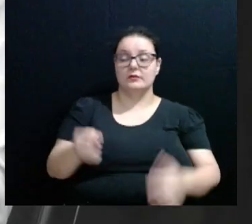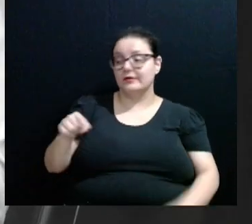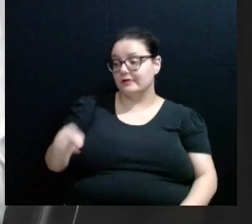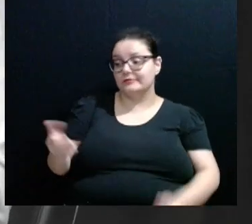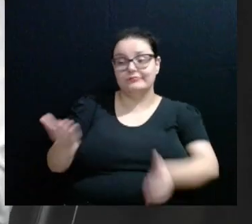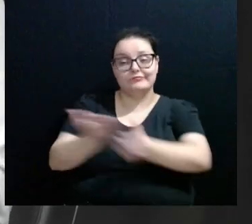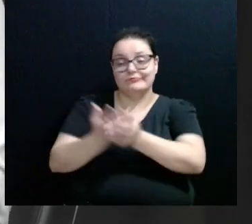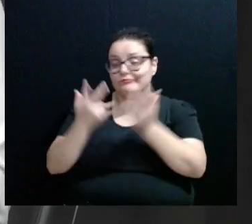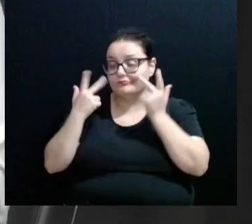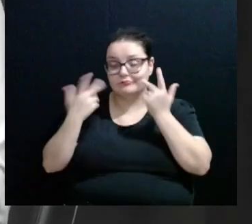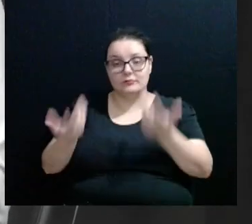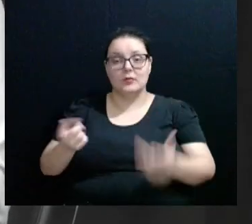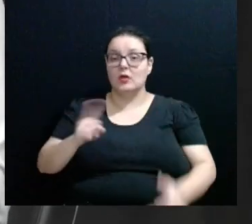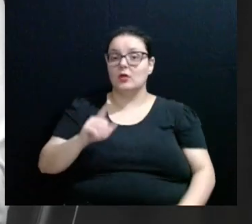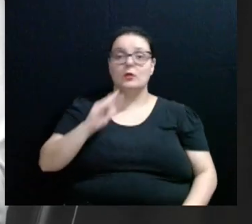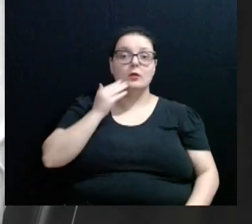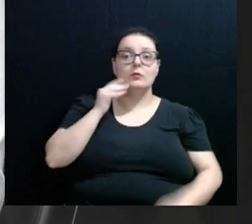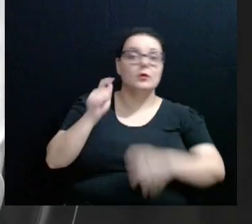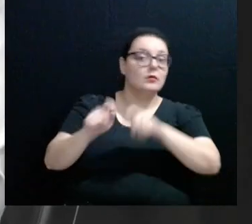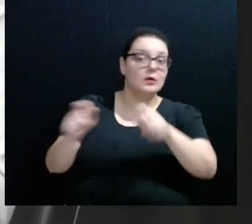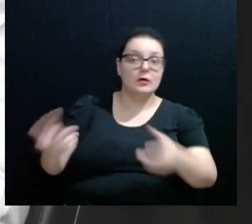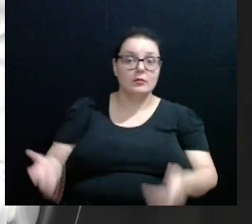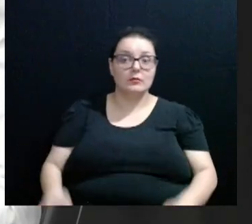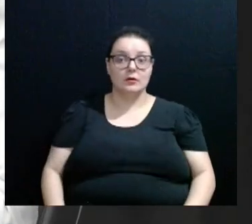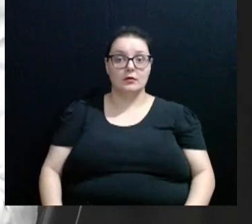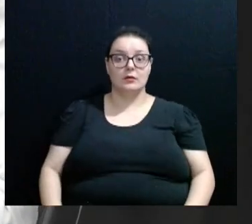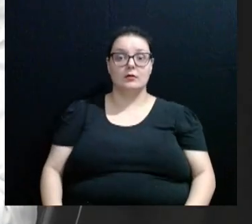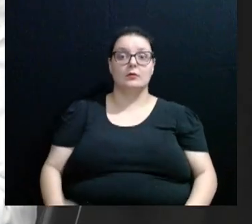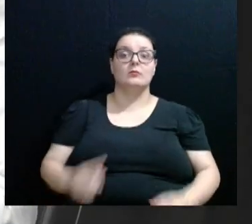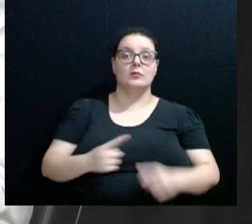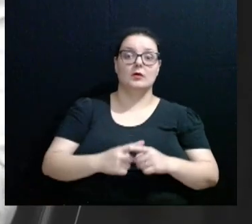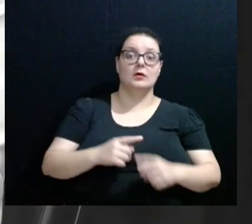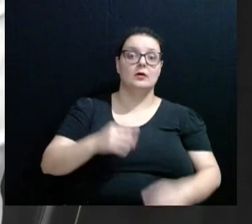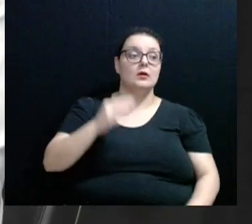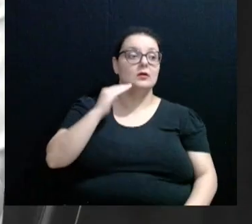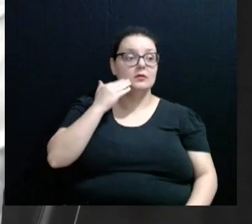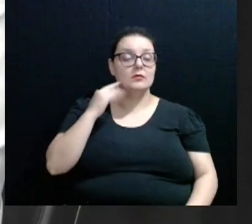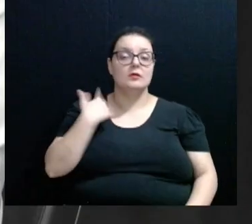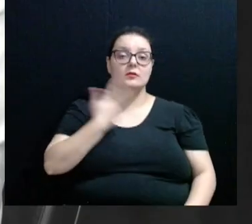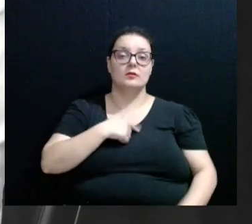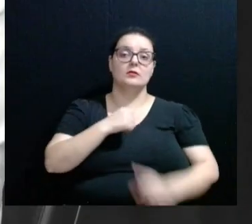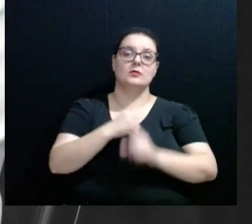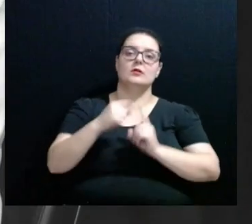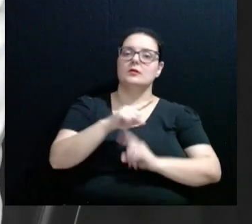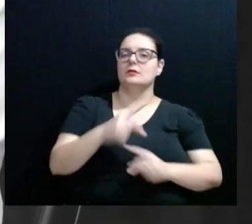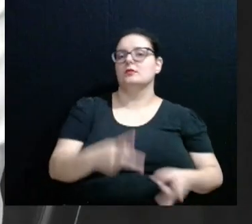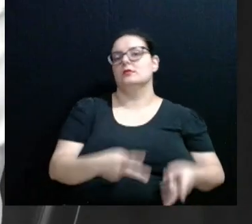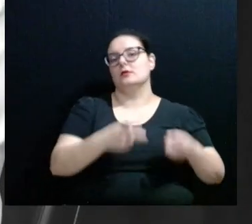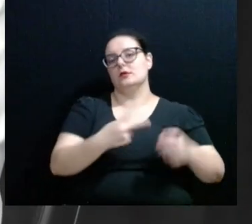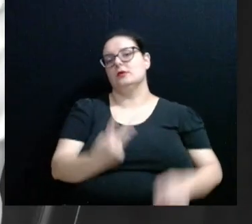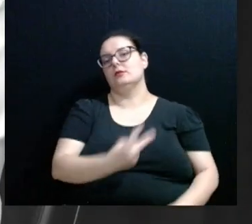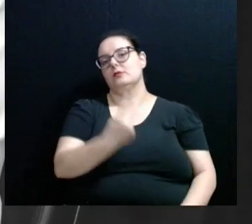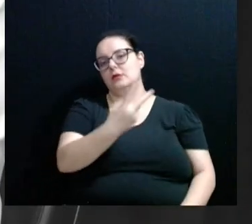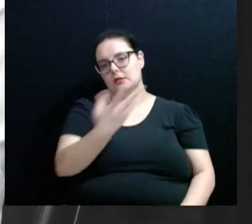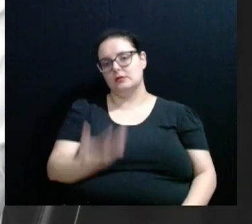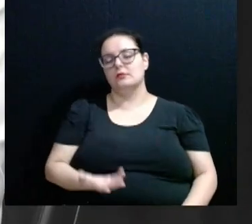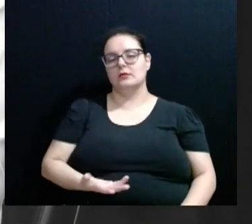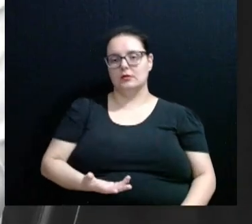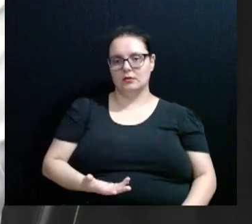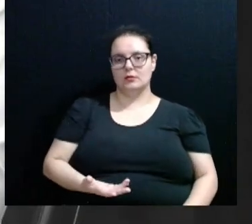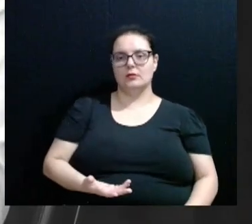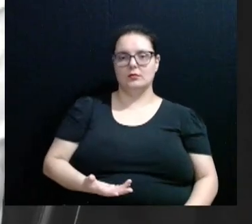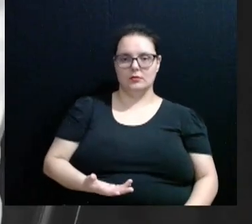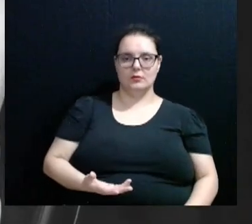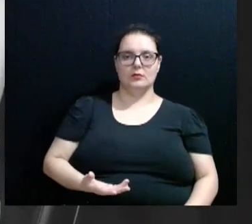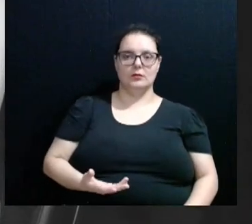não é por falha das pessoas, mas é por falha nossa, da sociedade, que não reconhece e que não valoriza e dá o